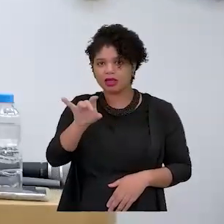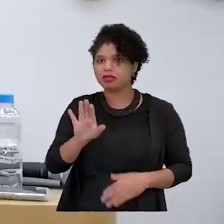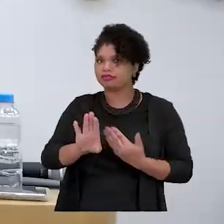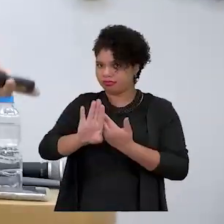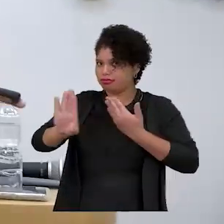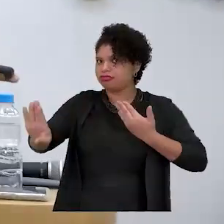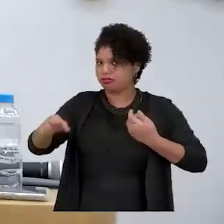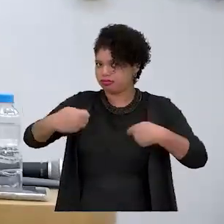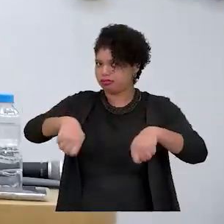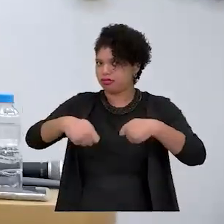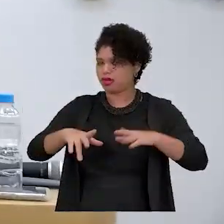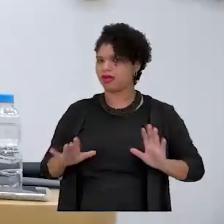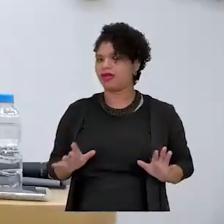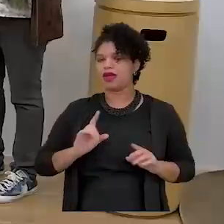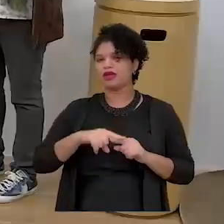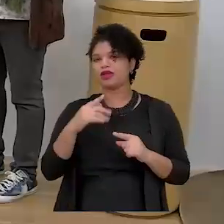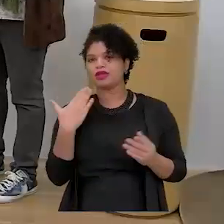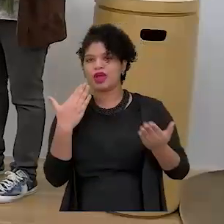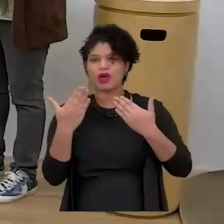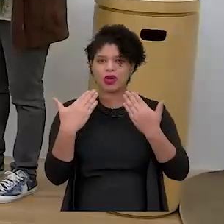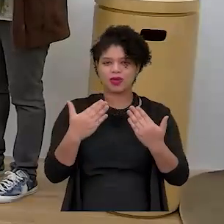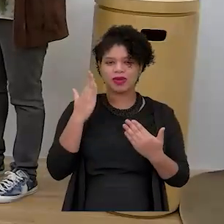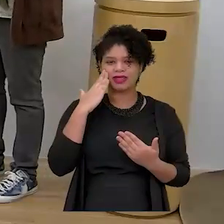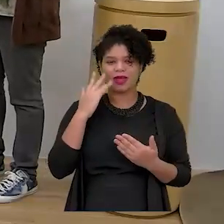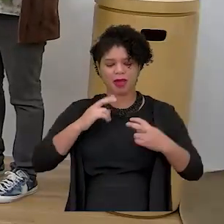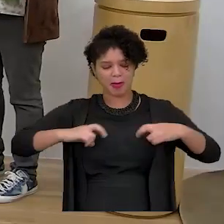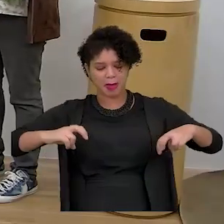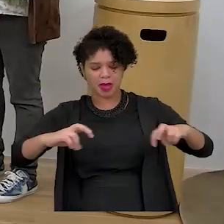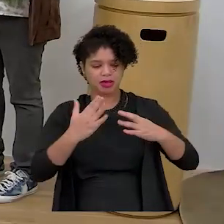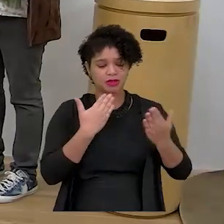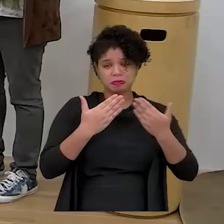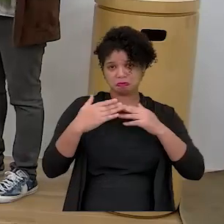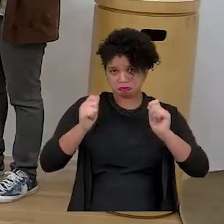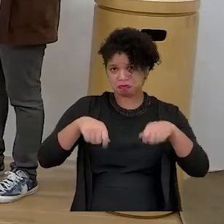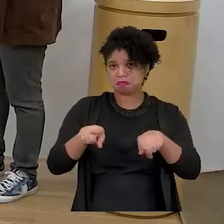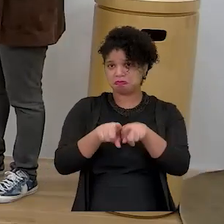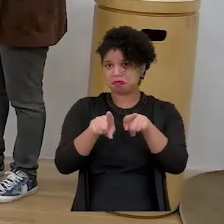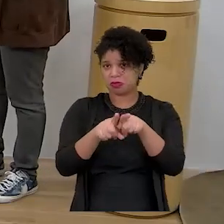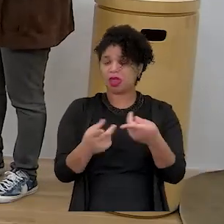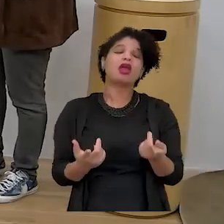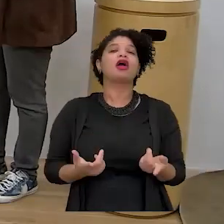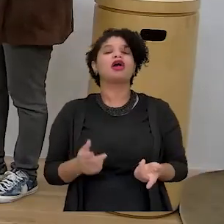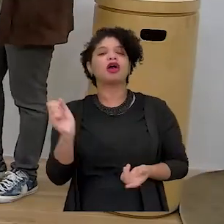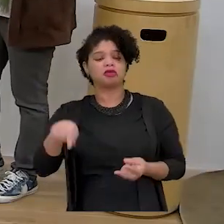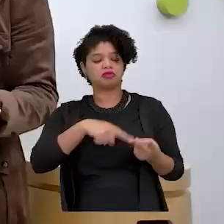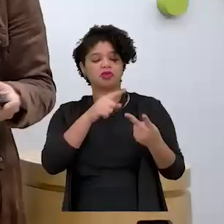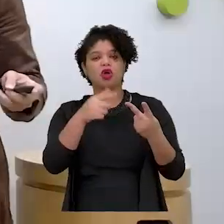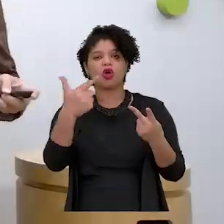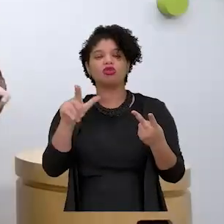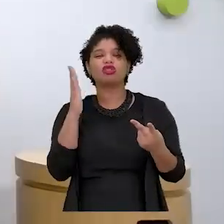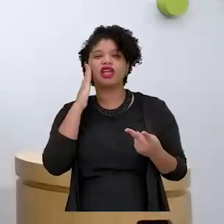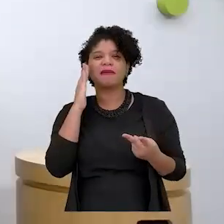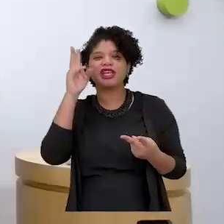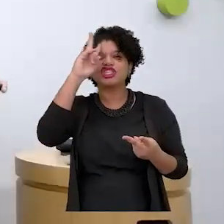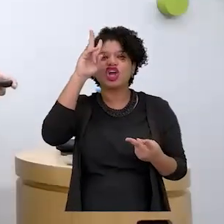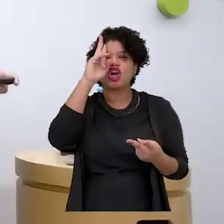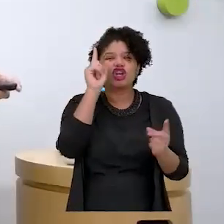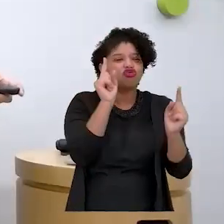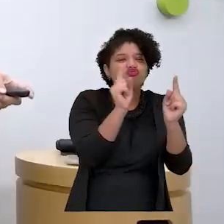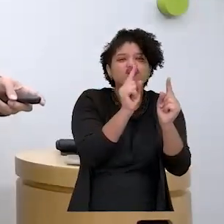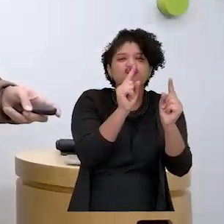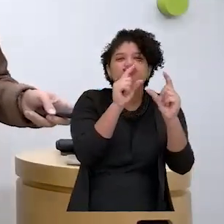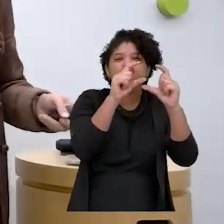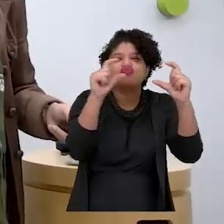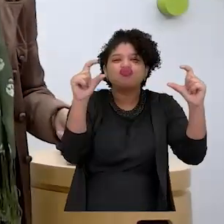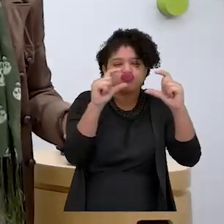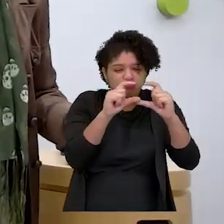distanciamento social, a gente consegue fazer a nossa roda de conversa. Nós podemos construir histórias em quadrinhos. Tem gente que adora fazer